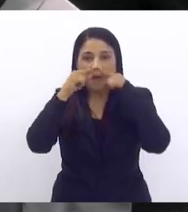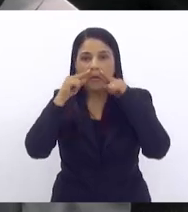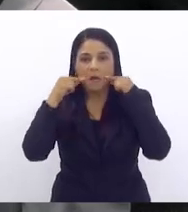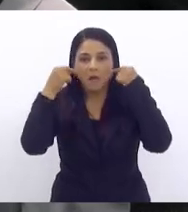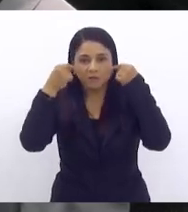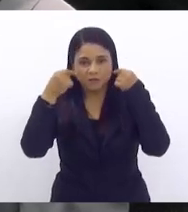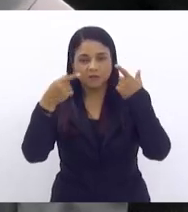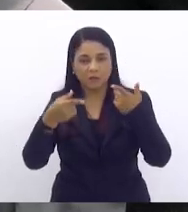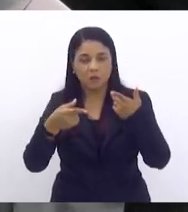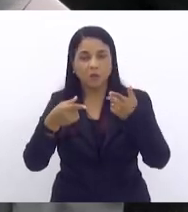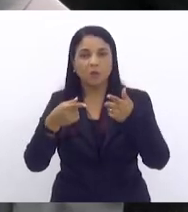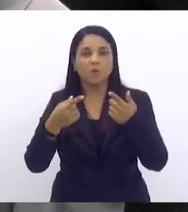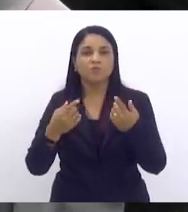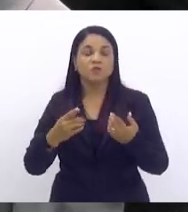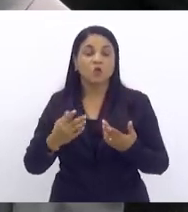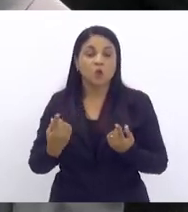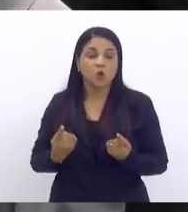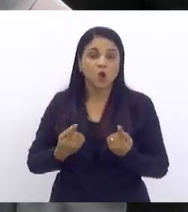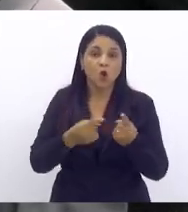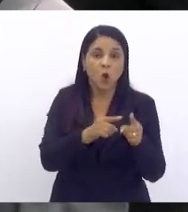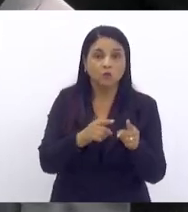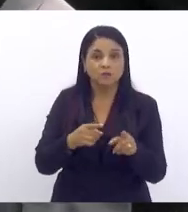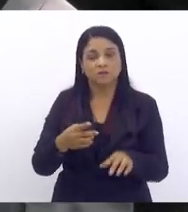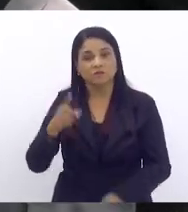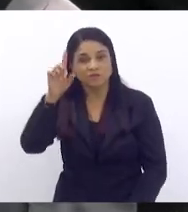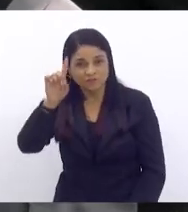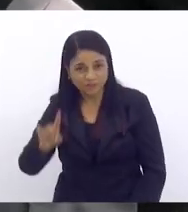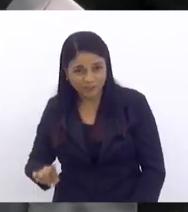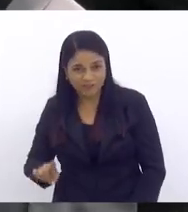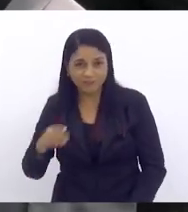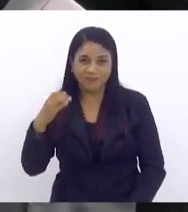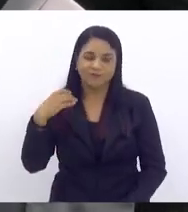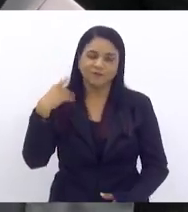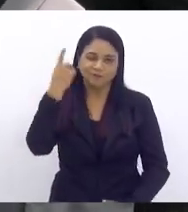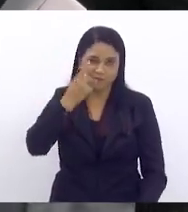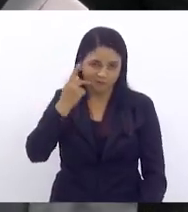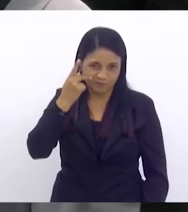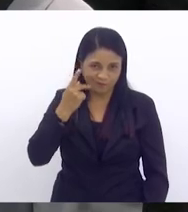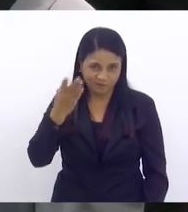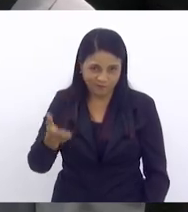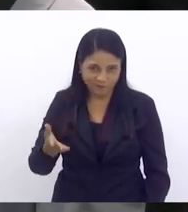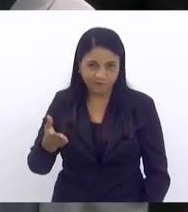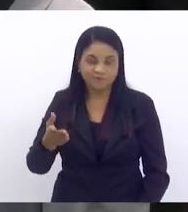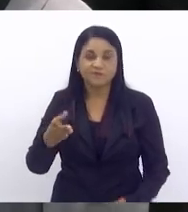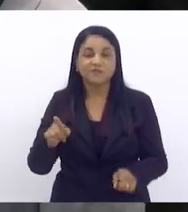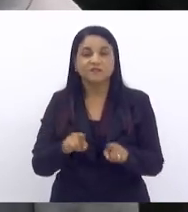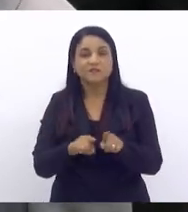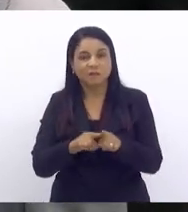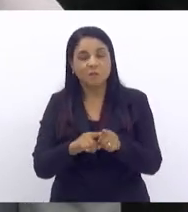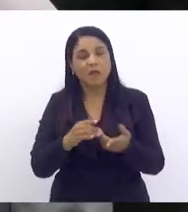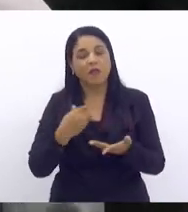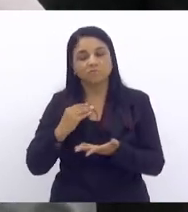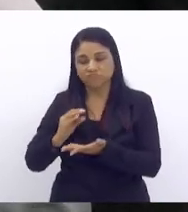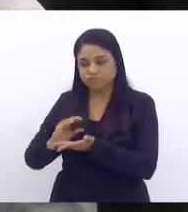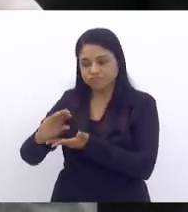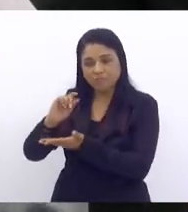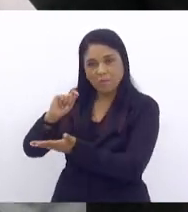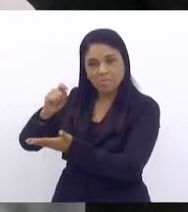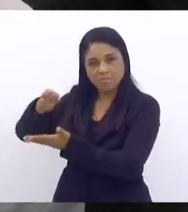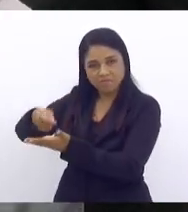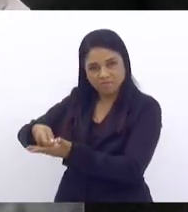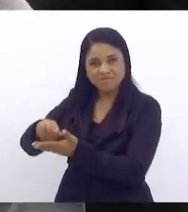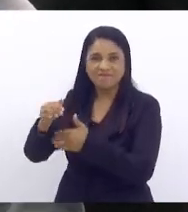à direita e aos políticos da direita. Esse arauto da moralidade também recebeu um capilé, um faz-me rir,